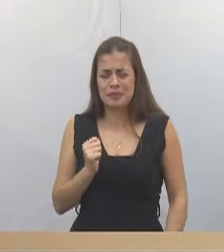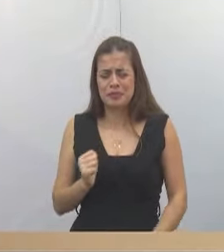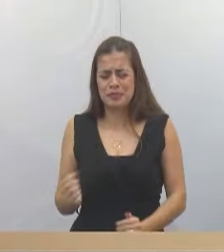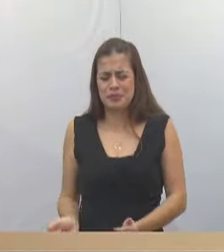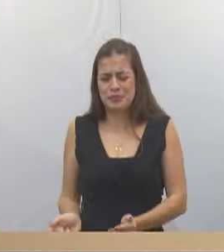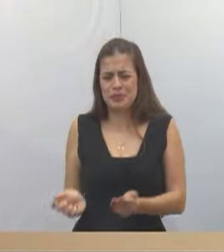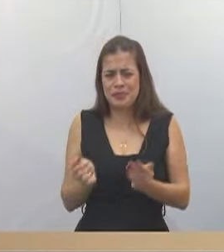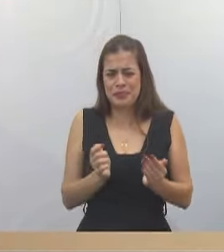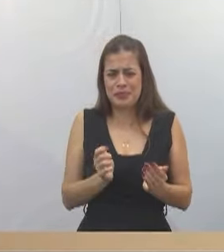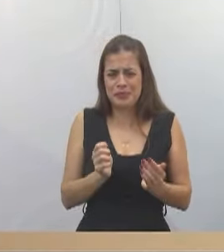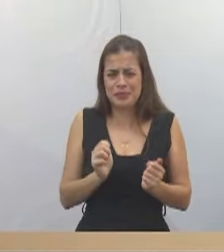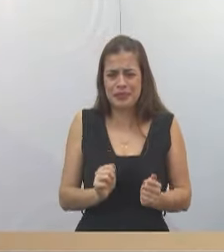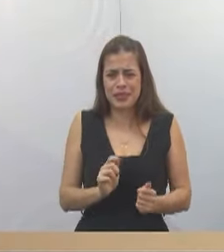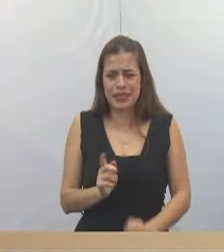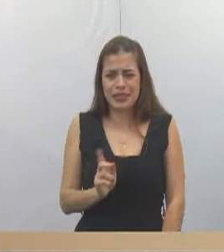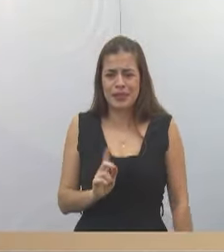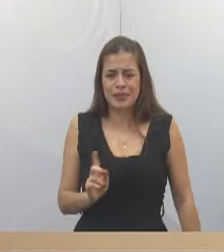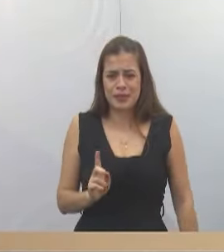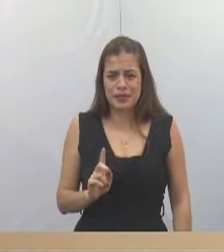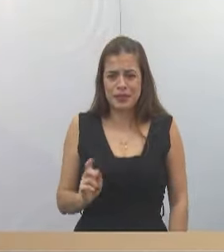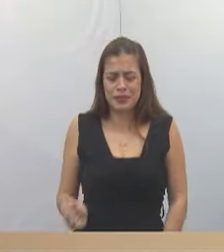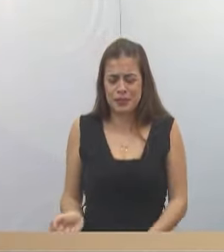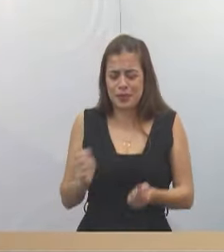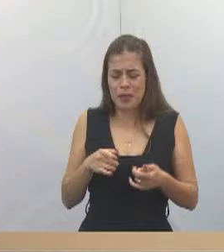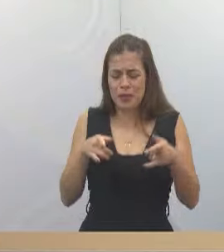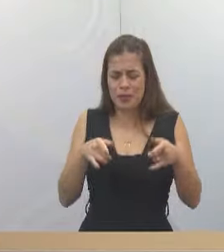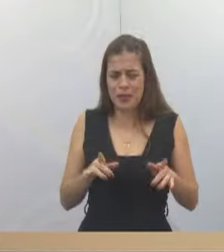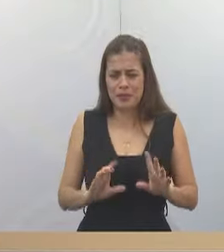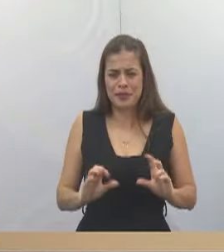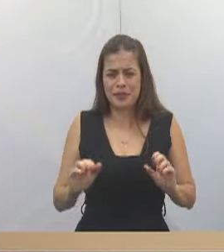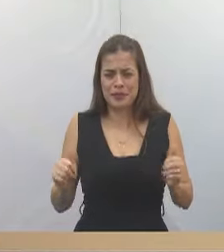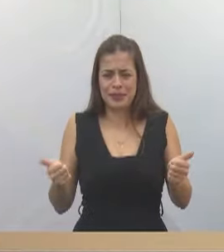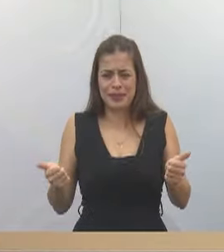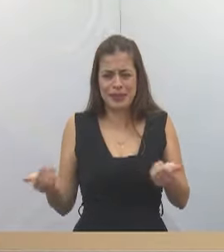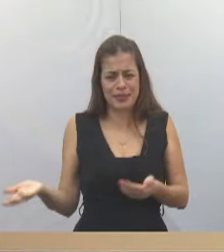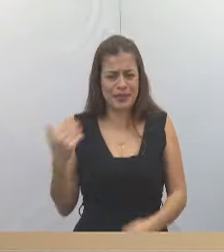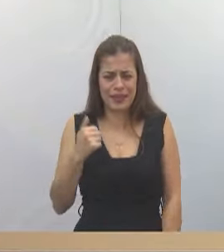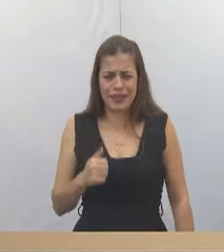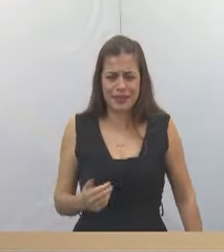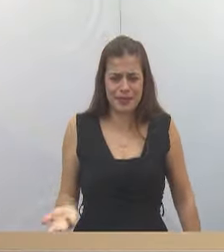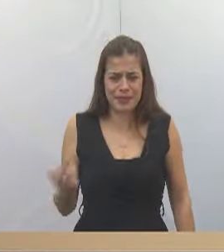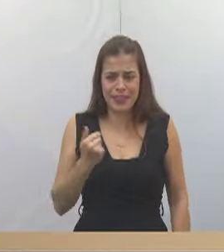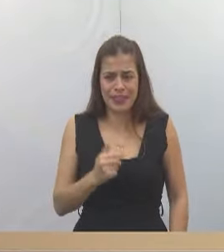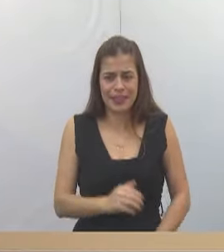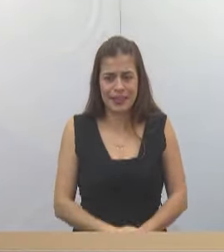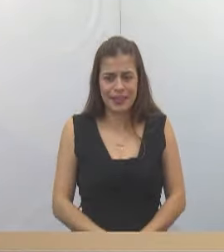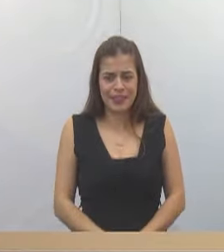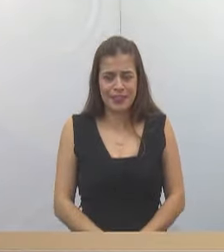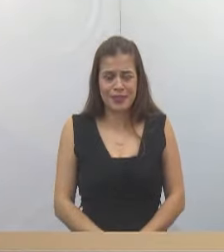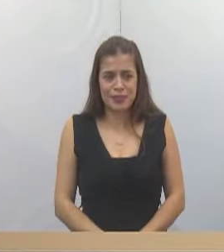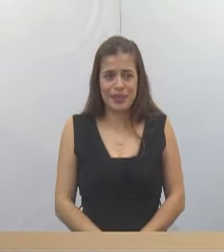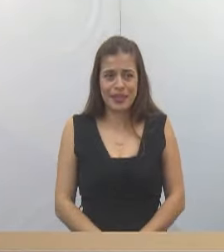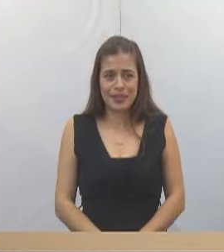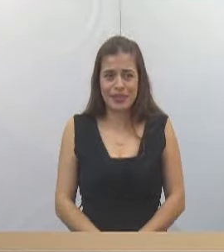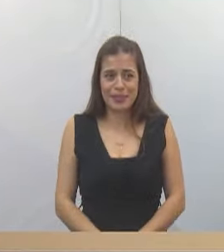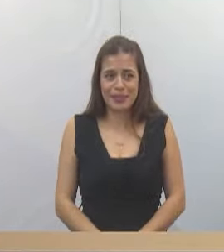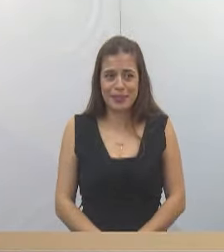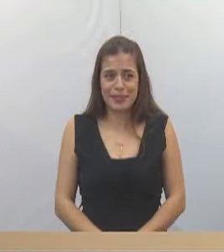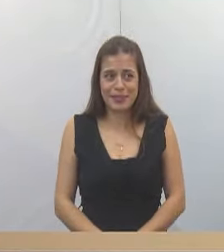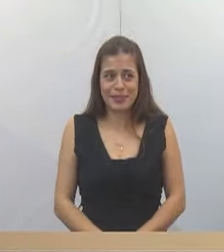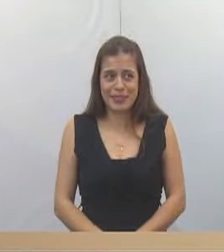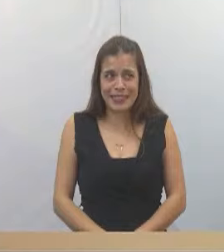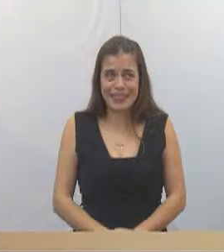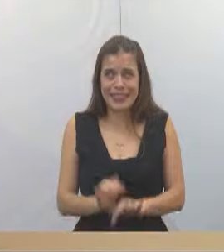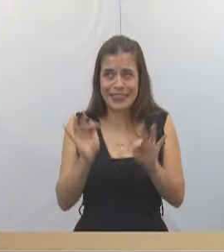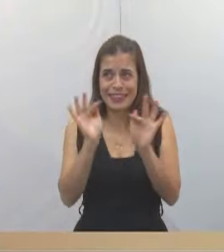subir. Ficar banando. Sobe na cama, vai. Sobe aí com a gente, vai. E ela fica toda feliz da